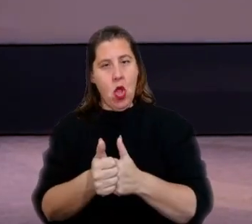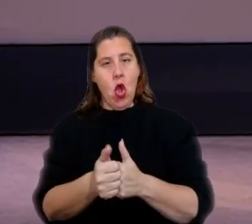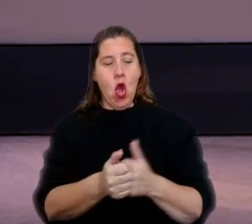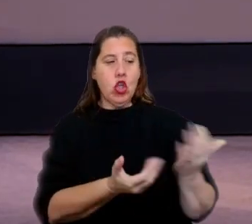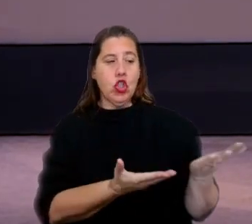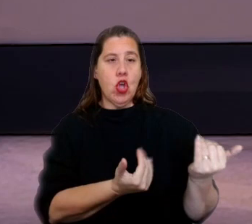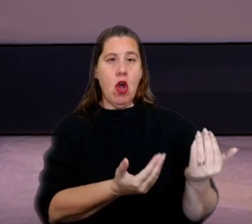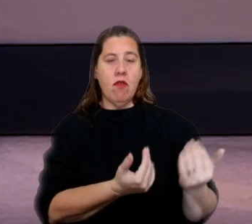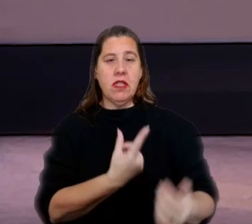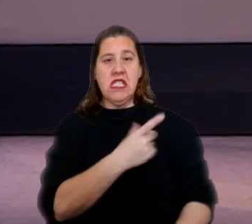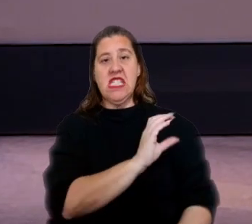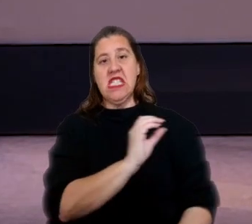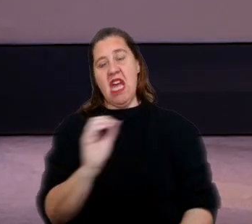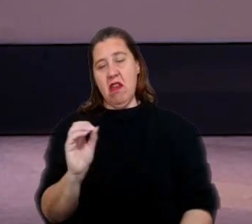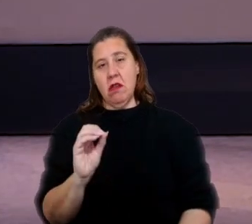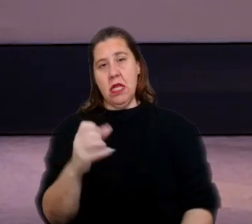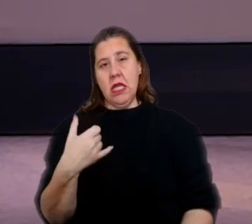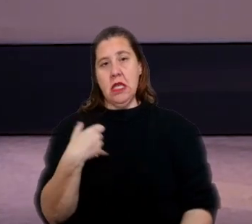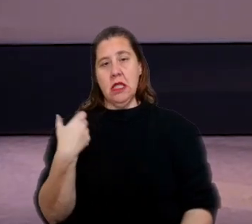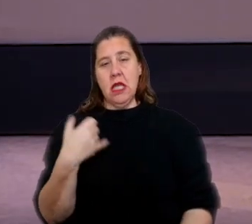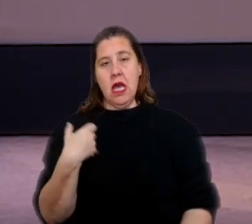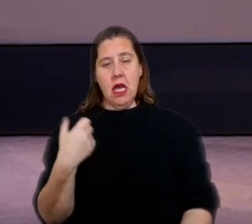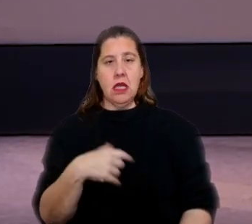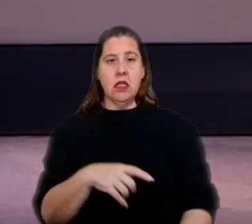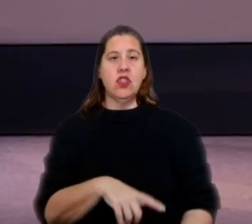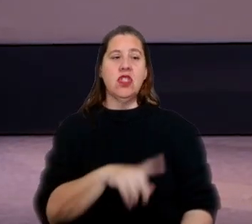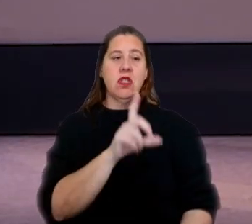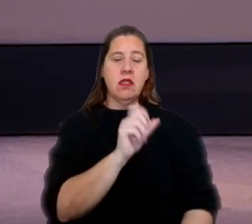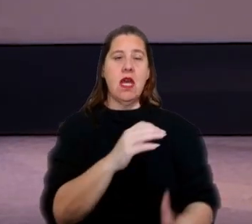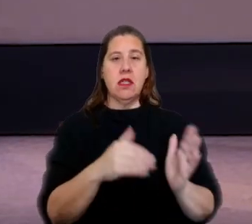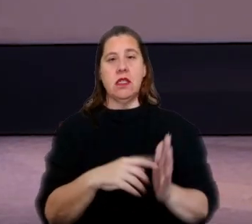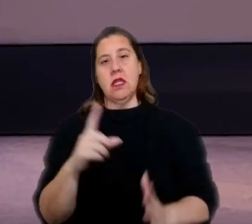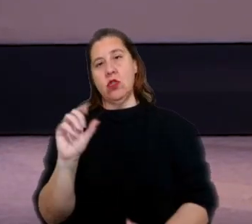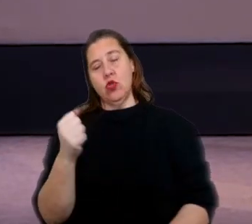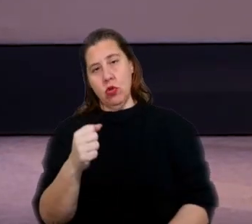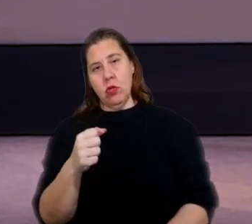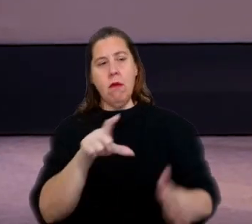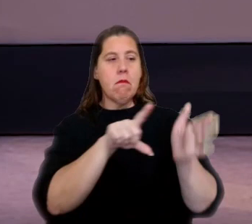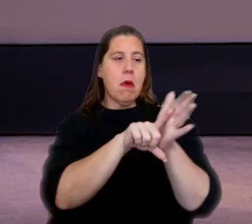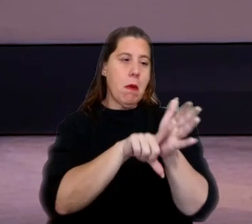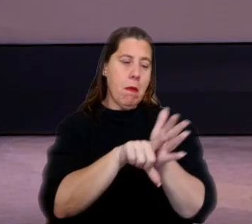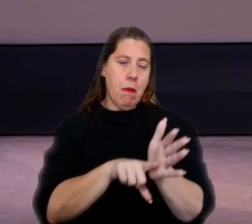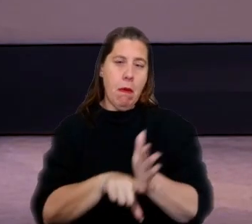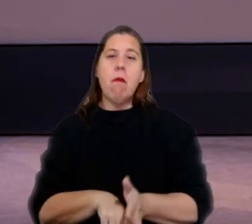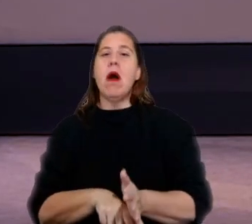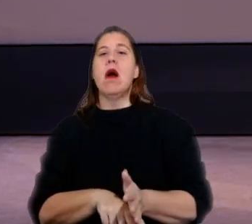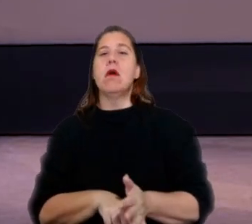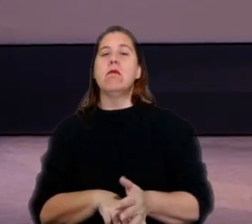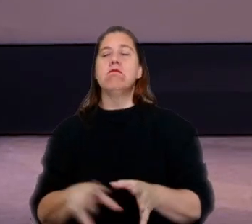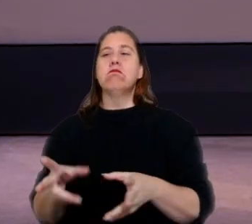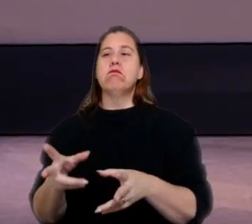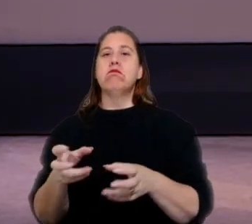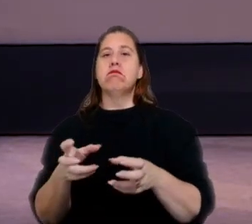aos 18 anos, e anualmente ela pedia para eles descreverem as amizades deles. E ela foi percebendo